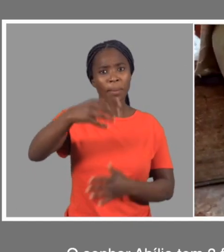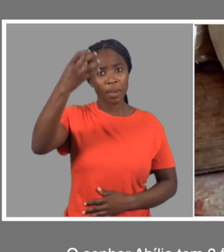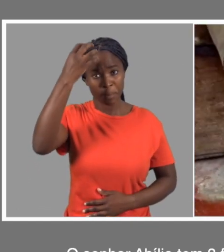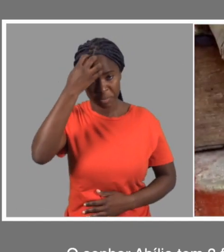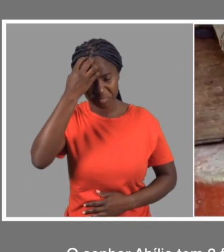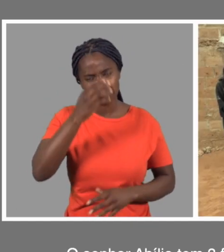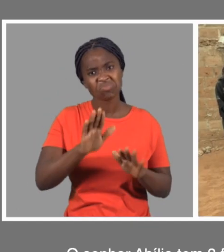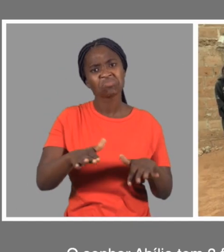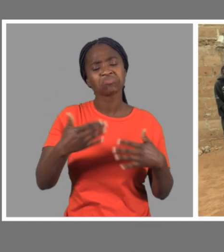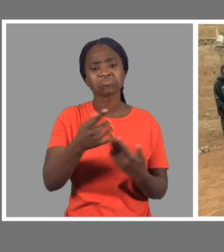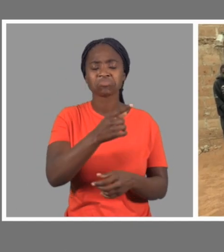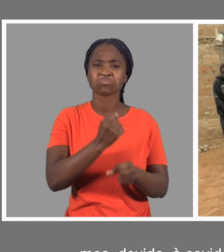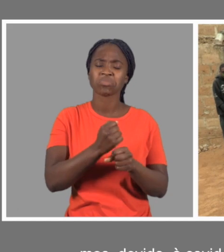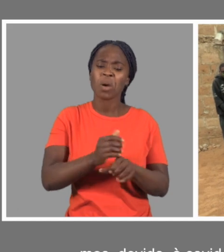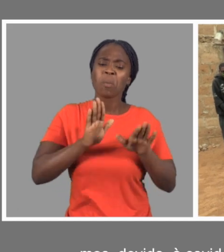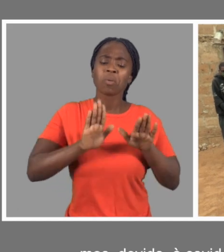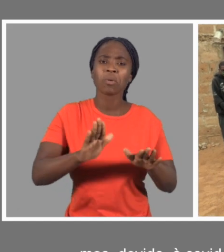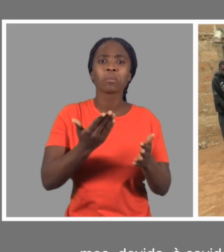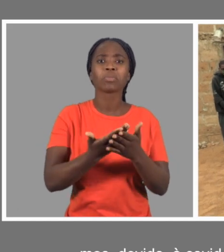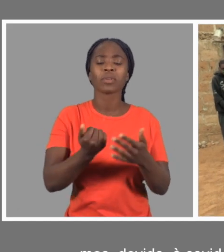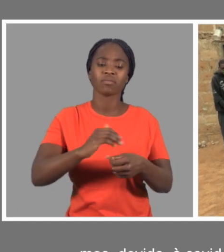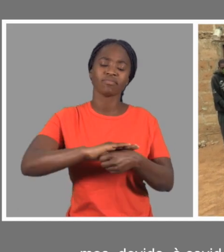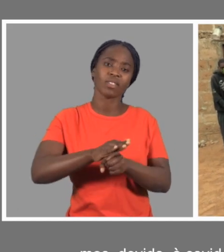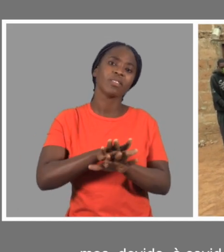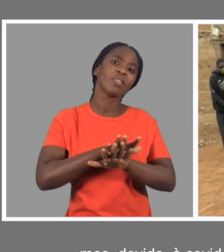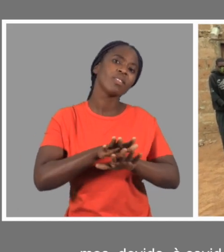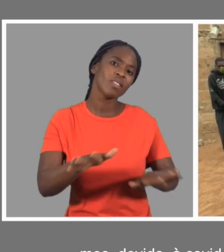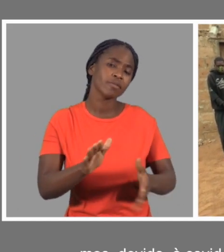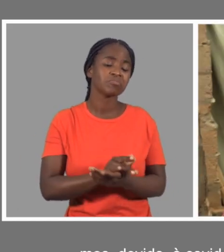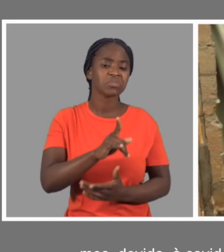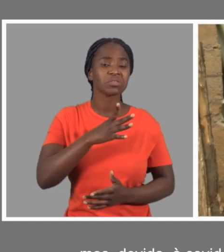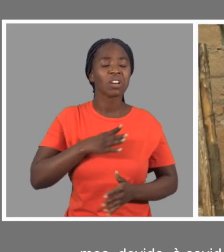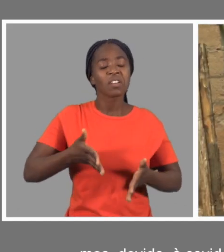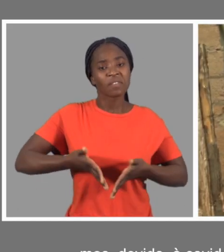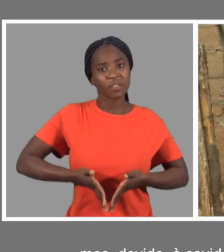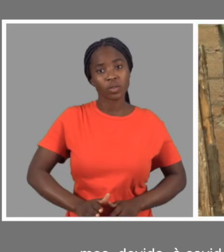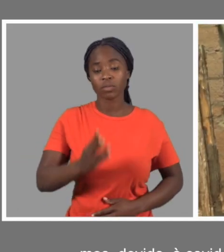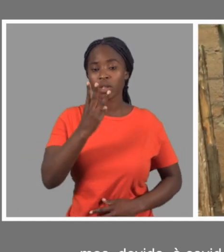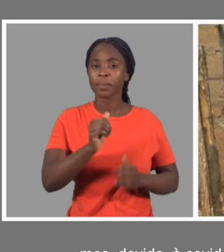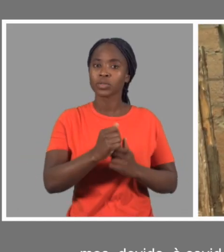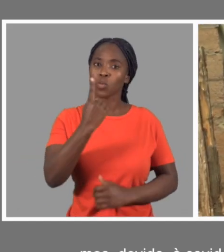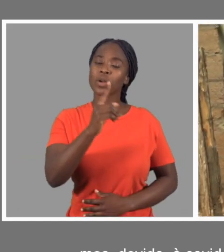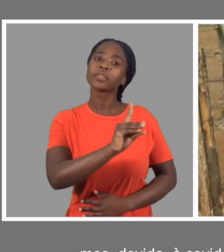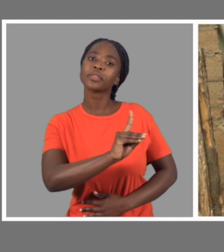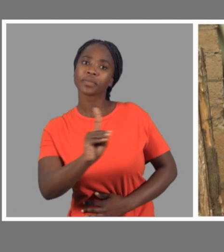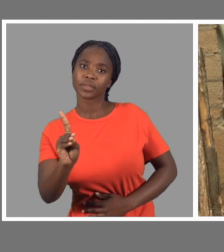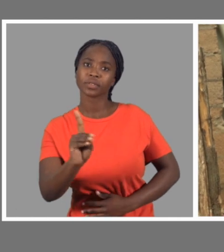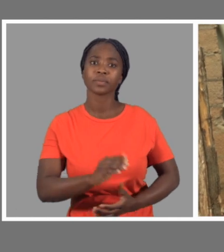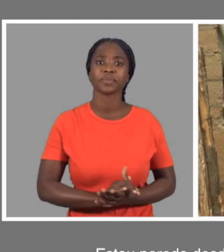baixa da cidade de Maputo mas devido a Covid-19 ele teve de parar de trabalhar